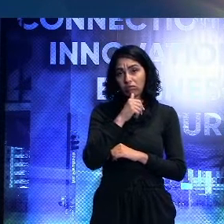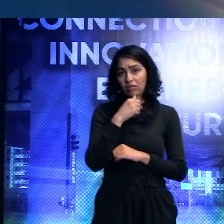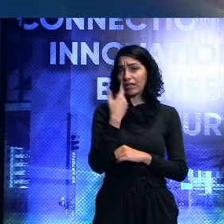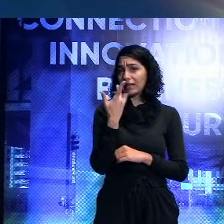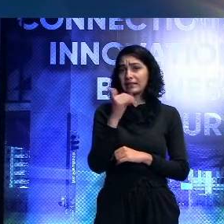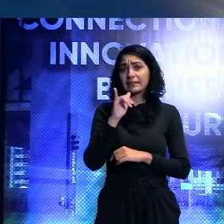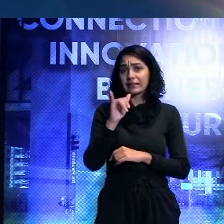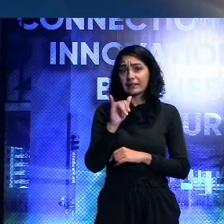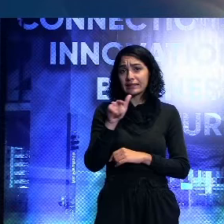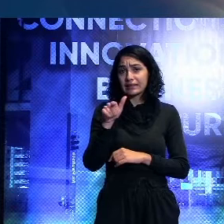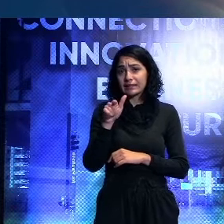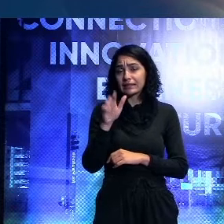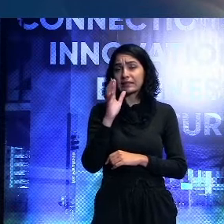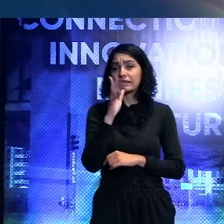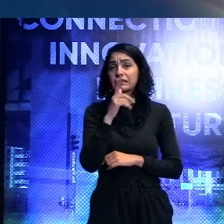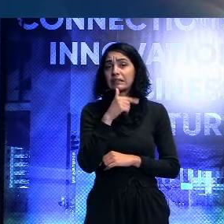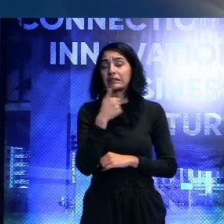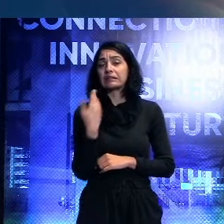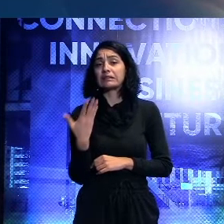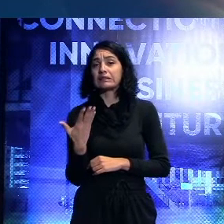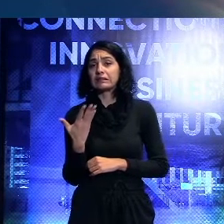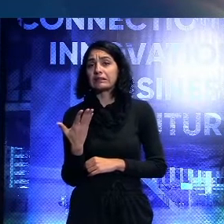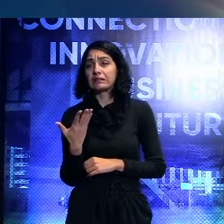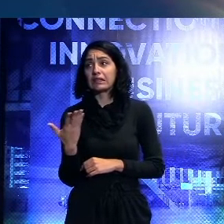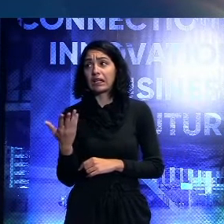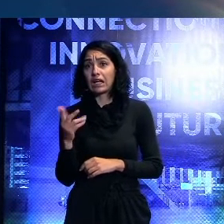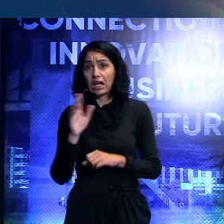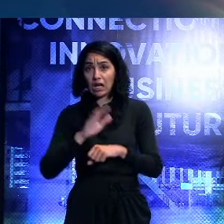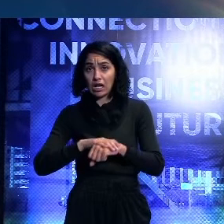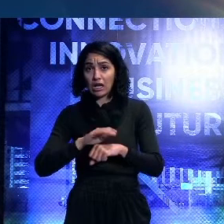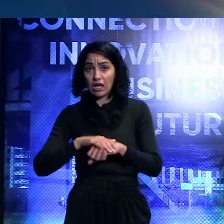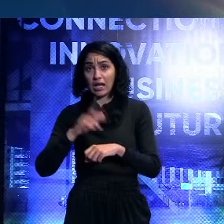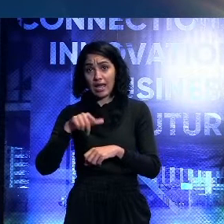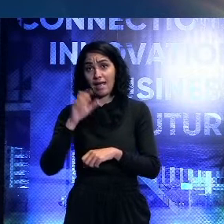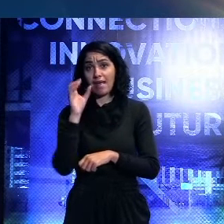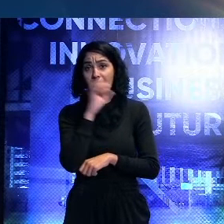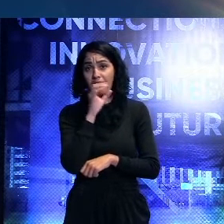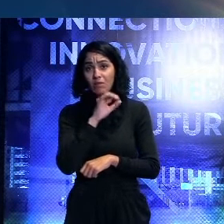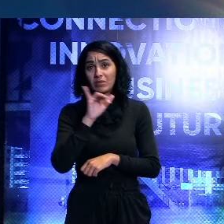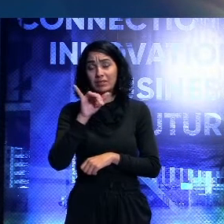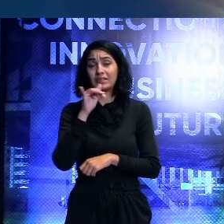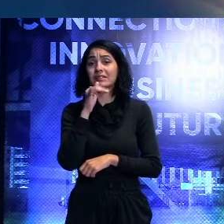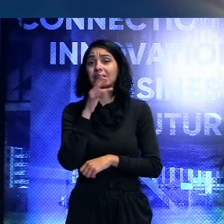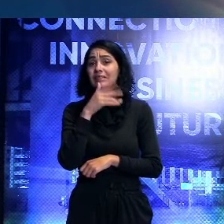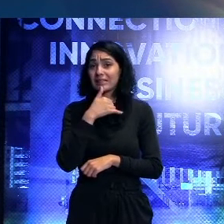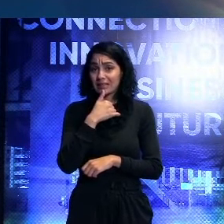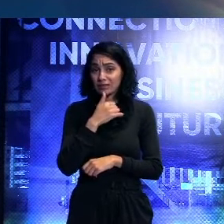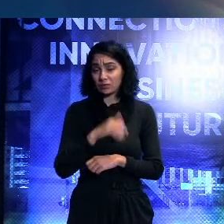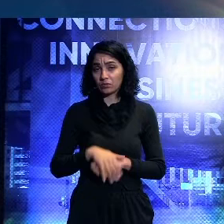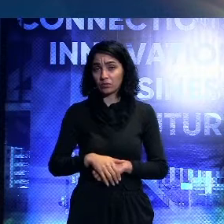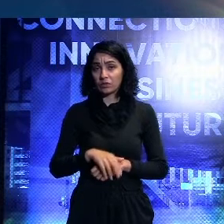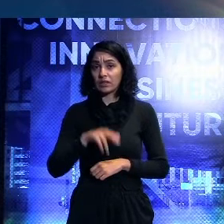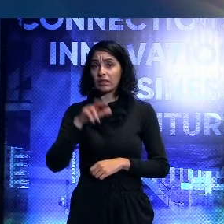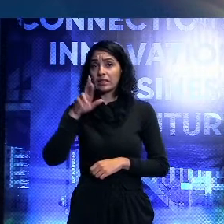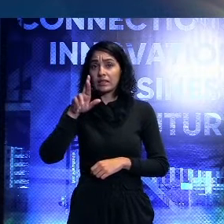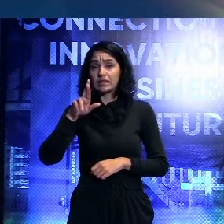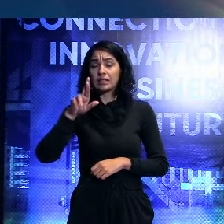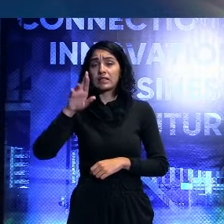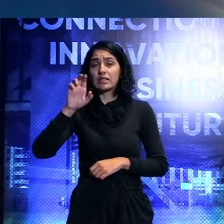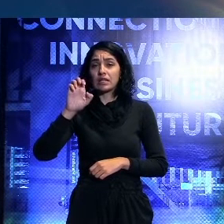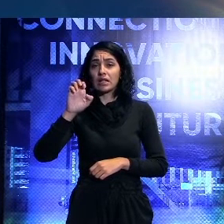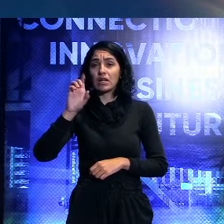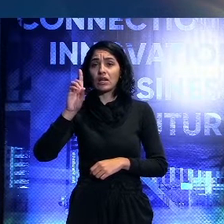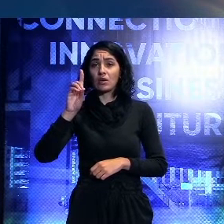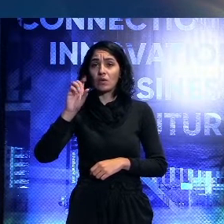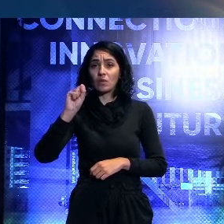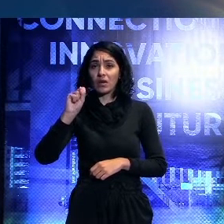E se essa jabiraca ficar lenta? Como a minha aplicação se comporta? Ou, se o Redis cair, eu tenho um circuit breaker